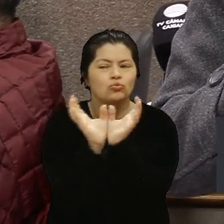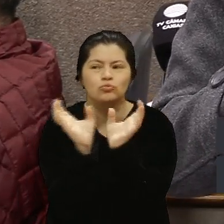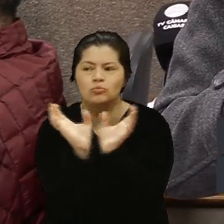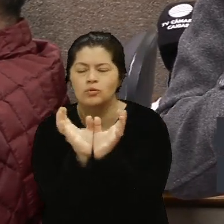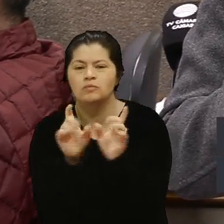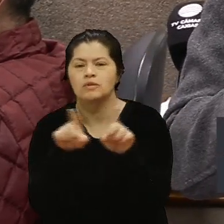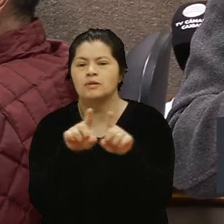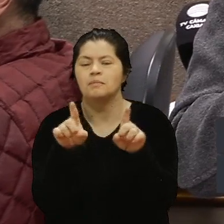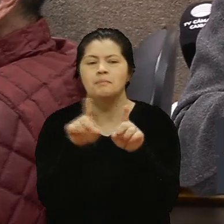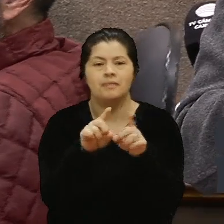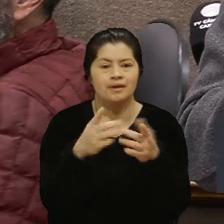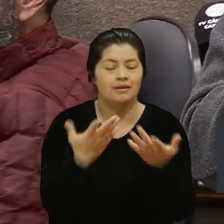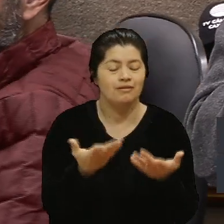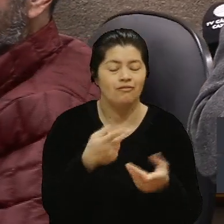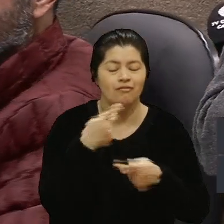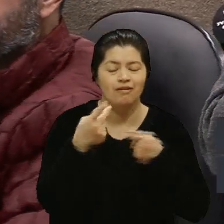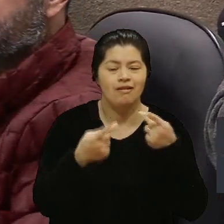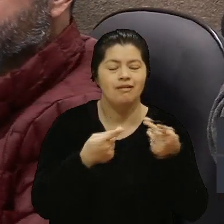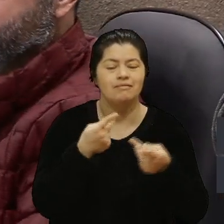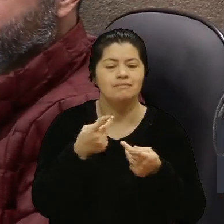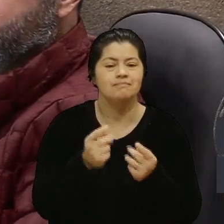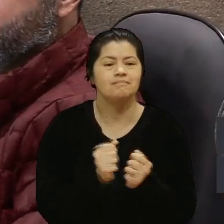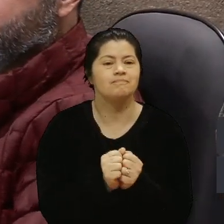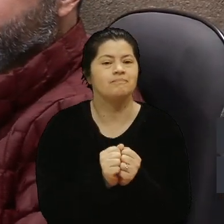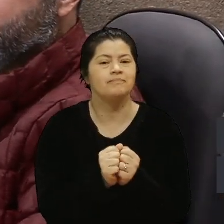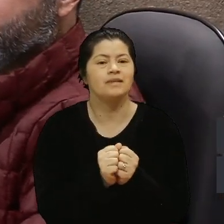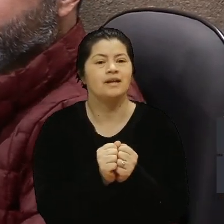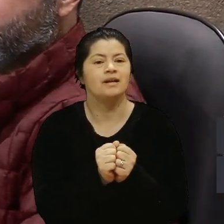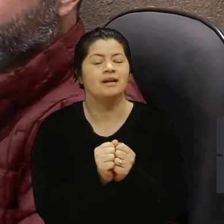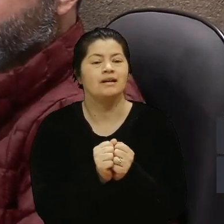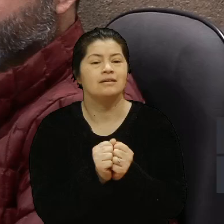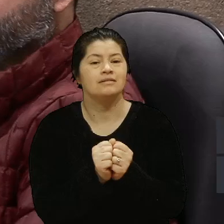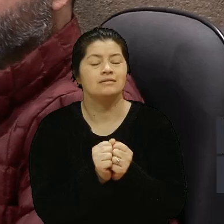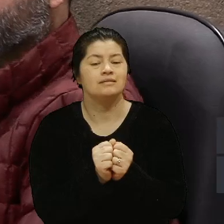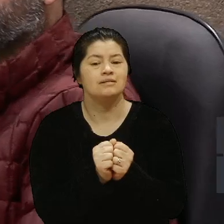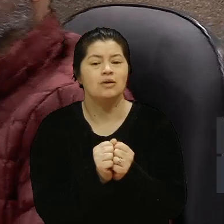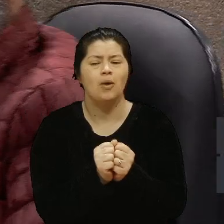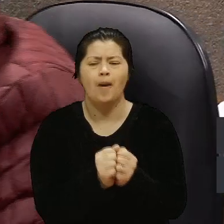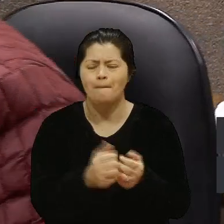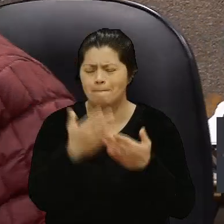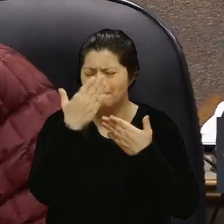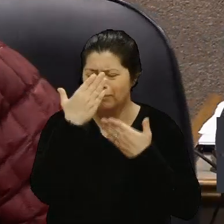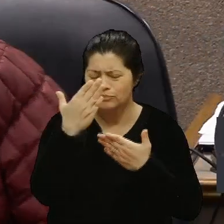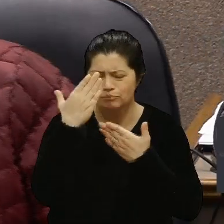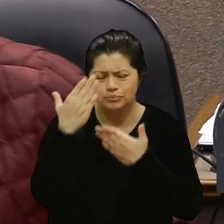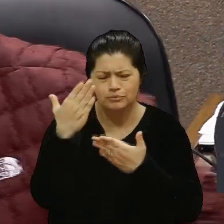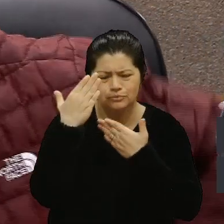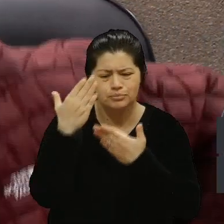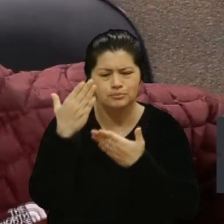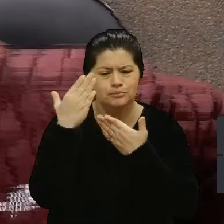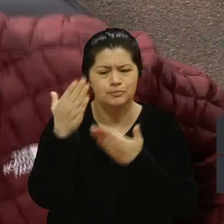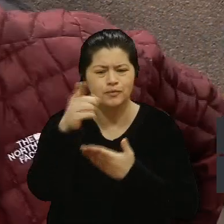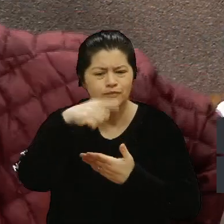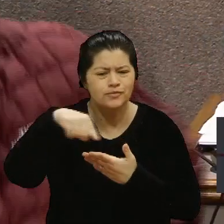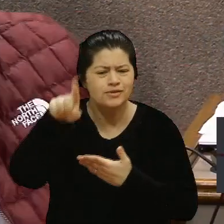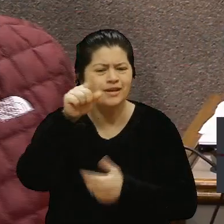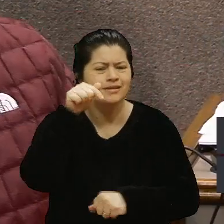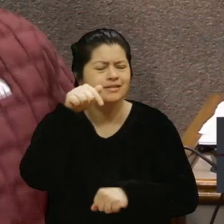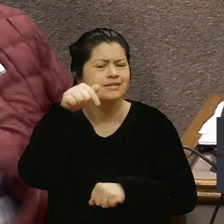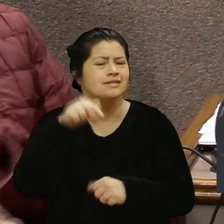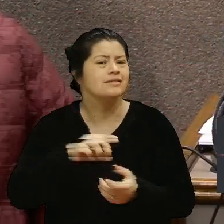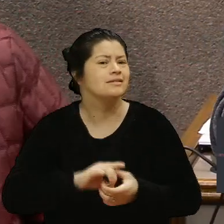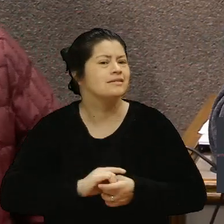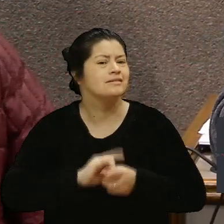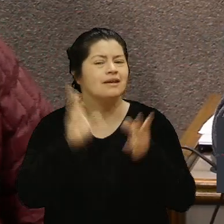gostaria de dizer para vocês, não sendo redundante, muito, muito obrigado por vocês estarem à